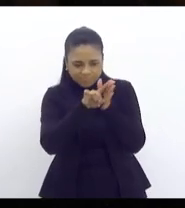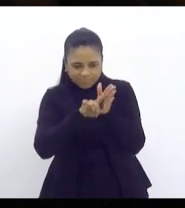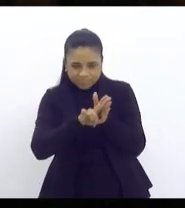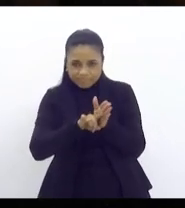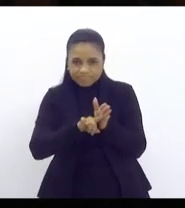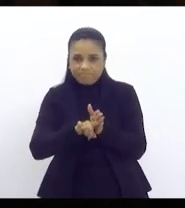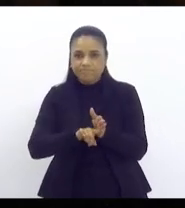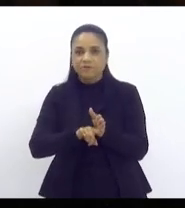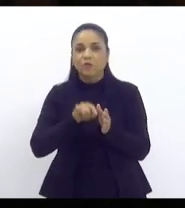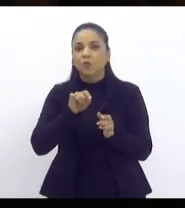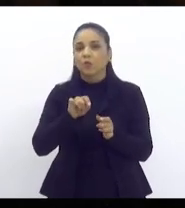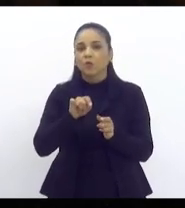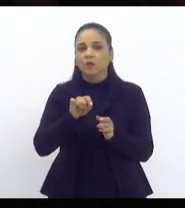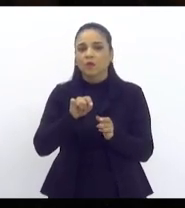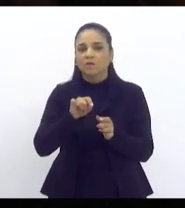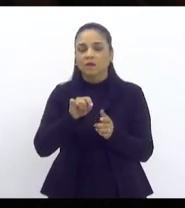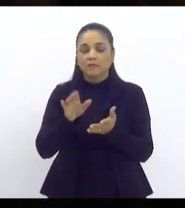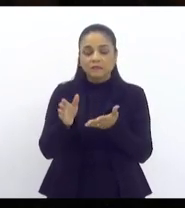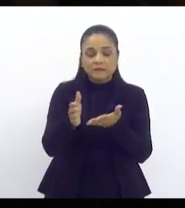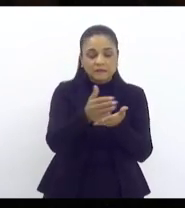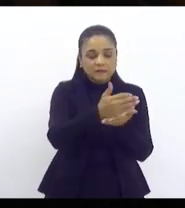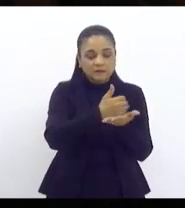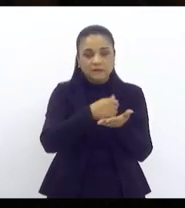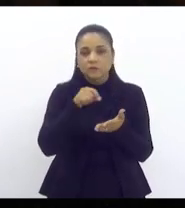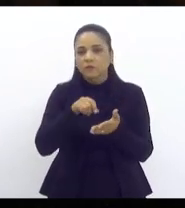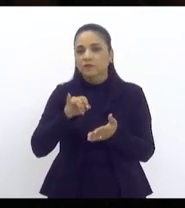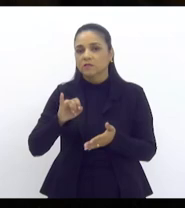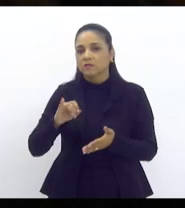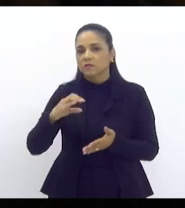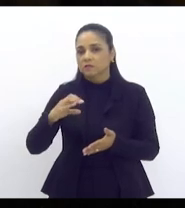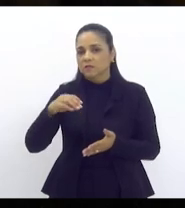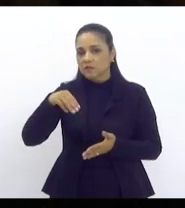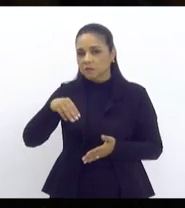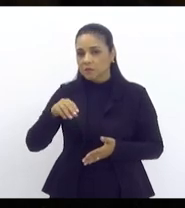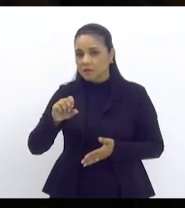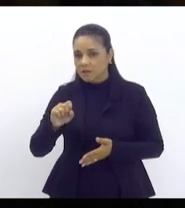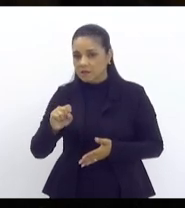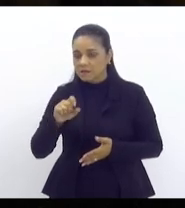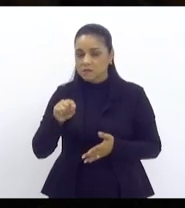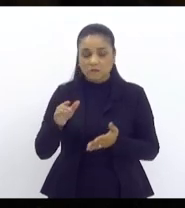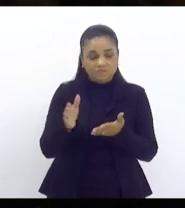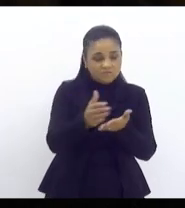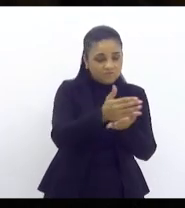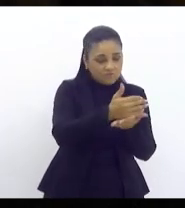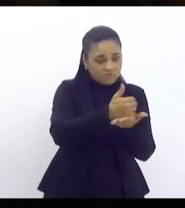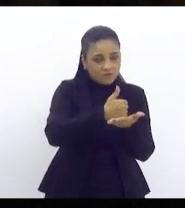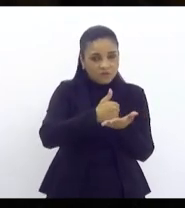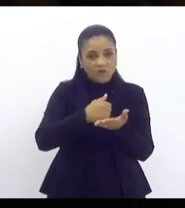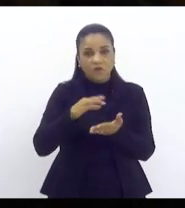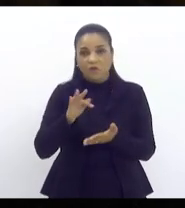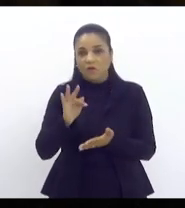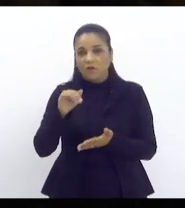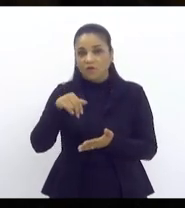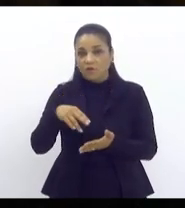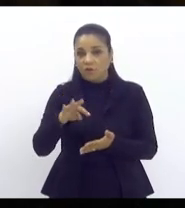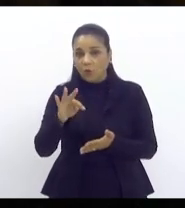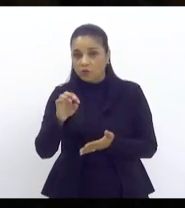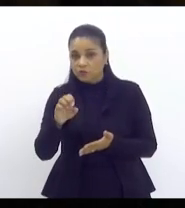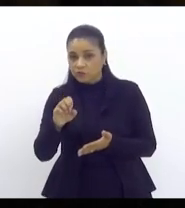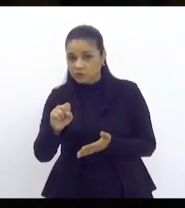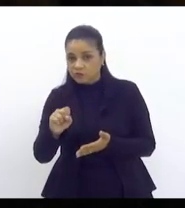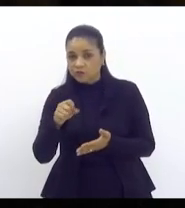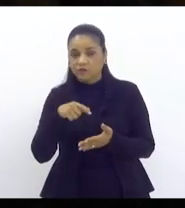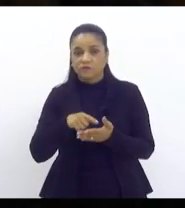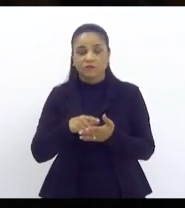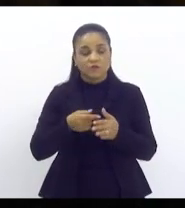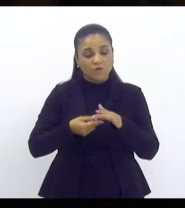abrindo o que é que a gente vai arrecadar de ICMS, o que é que vai arrecadar de FOT, o que é que vai arrecadar de